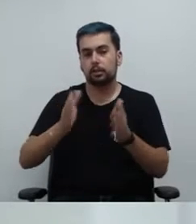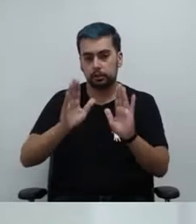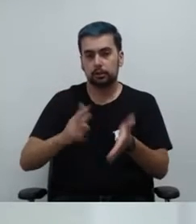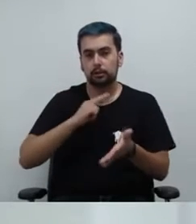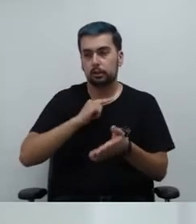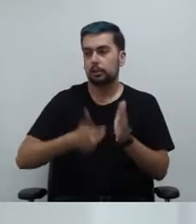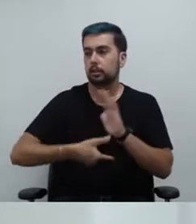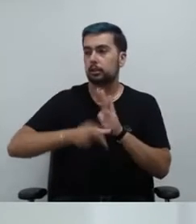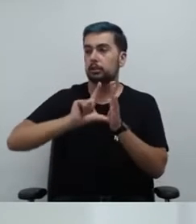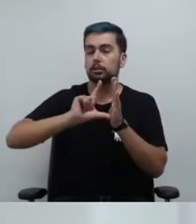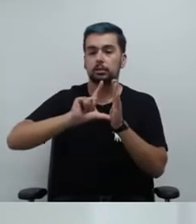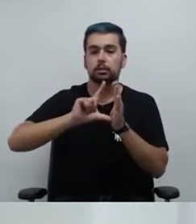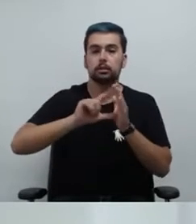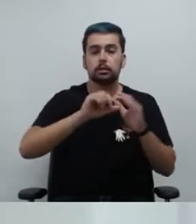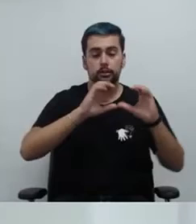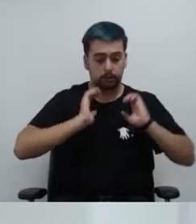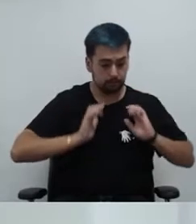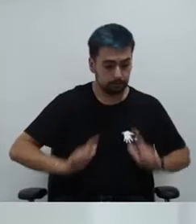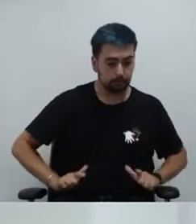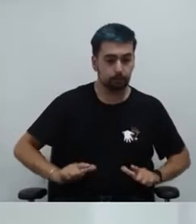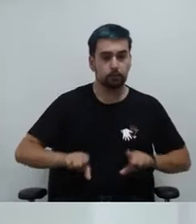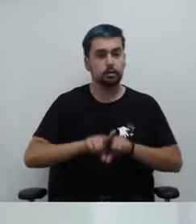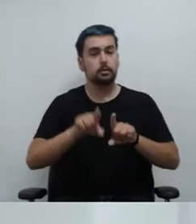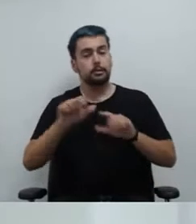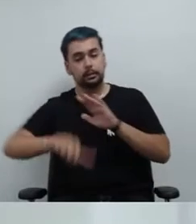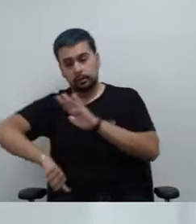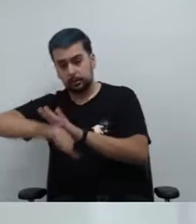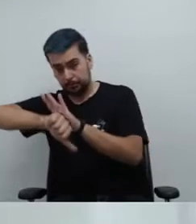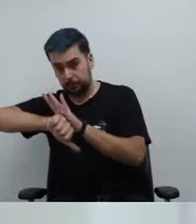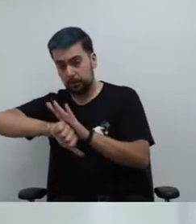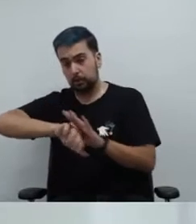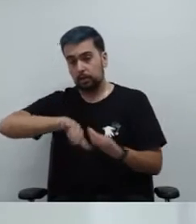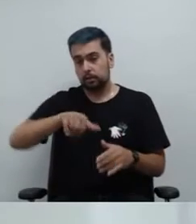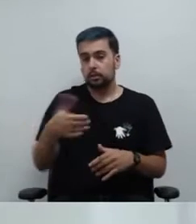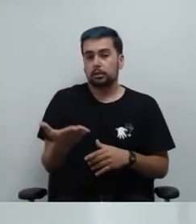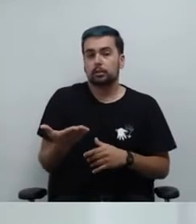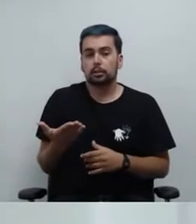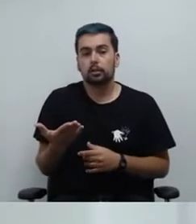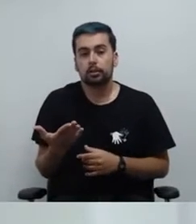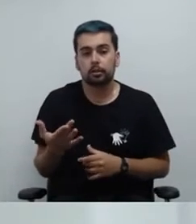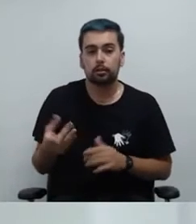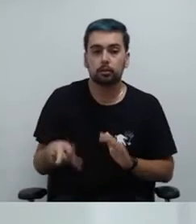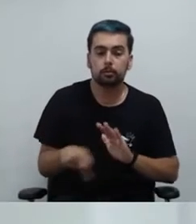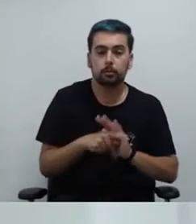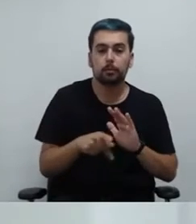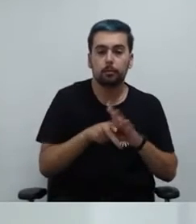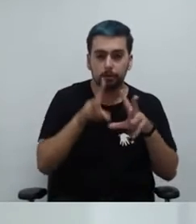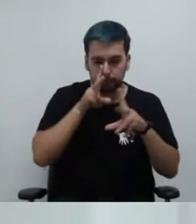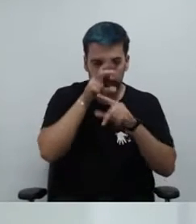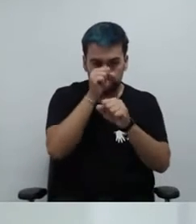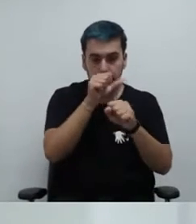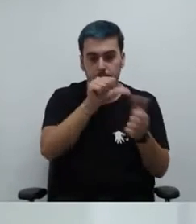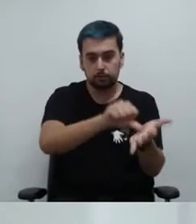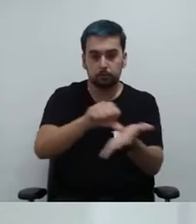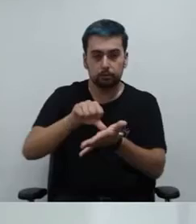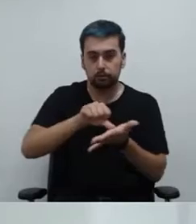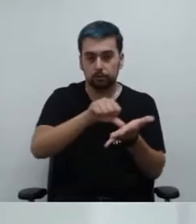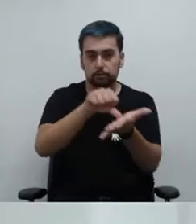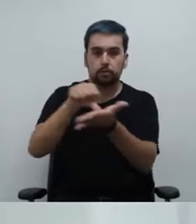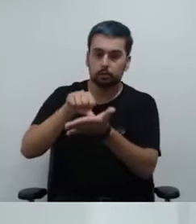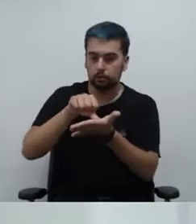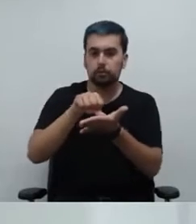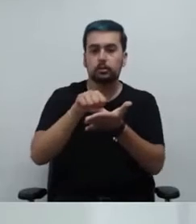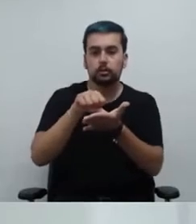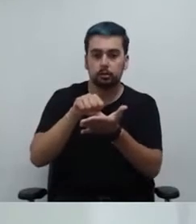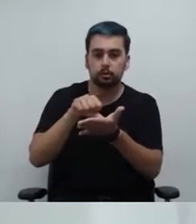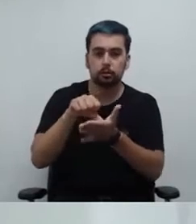existentes, tanto na área civil quanto na criminal, consubstanciando, pois, verdadeiro reforço para as unidades. Não